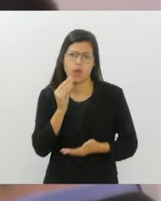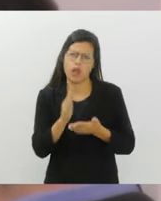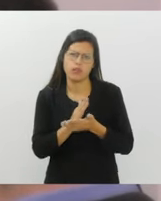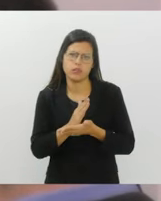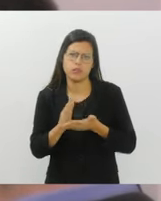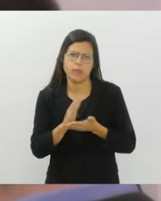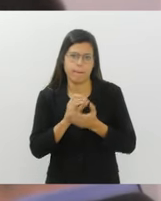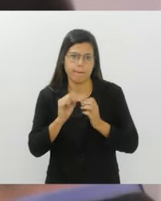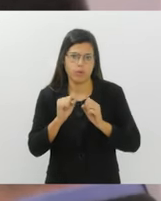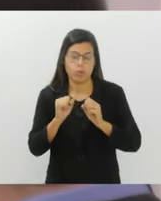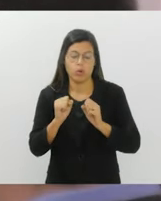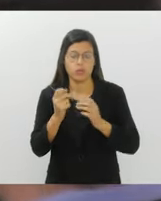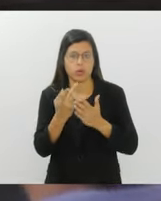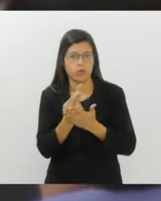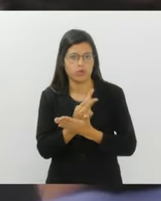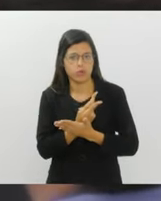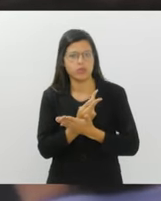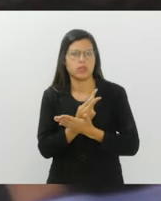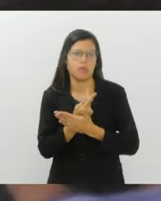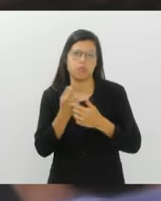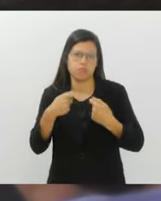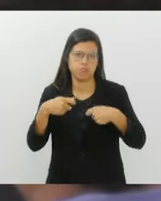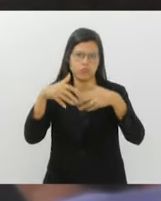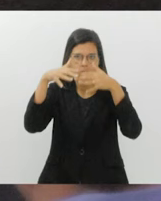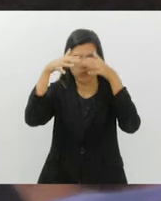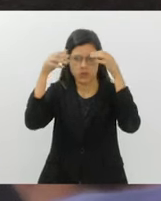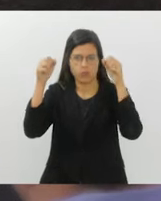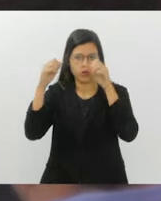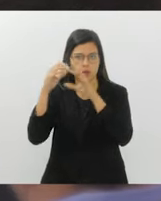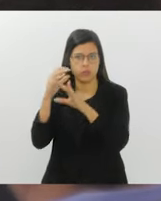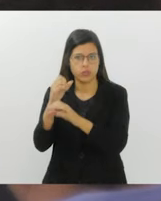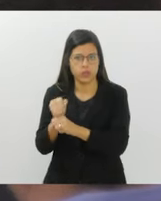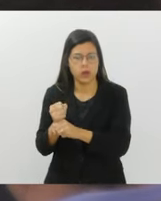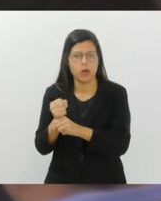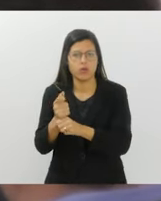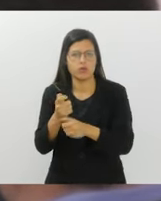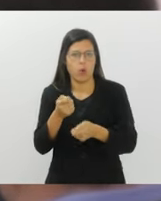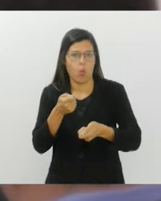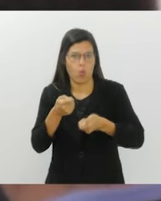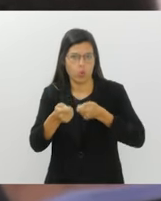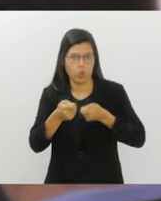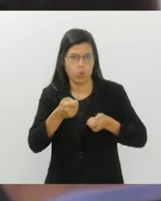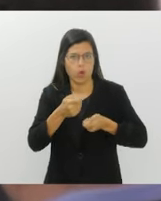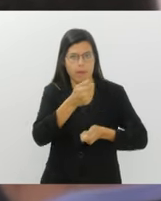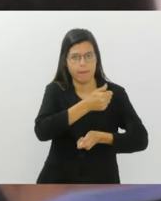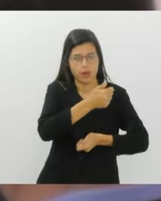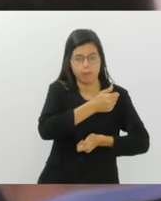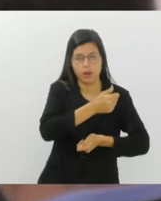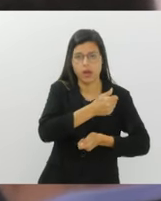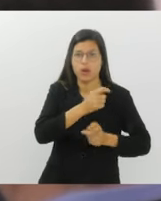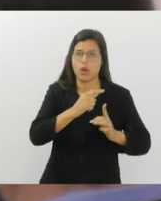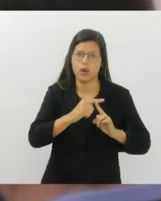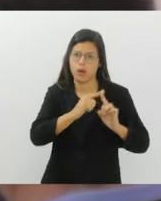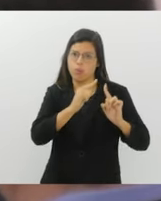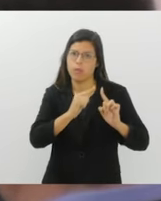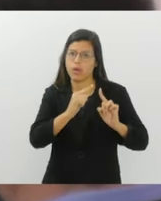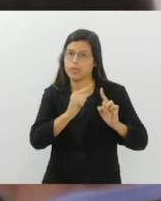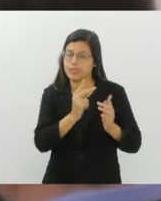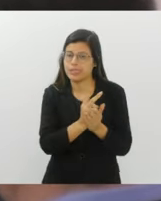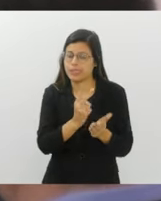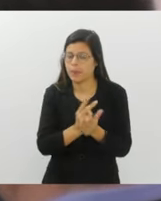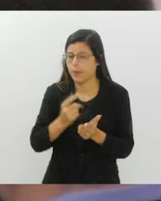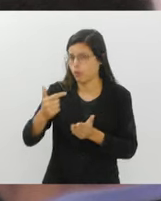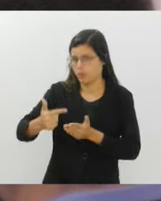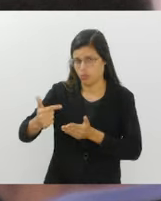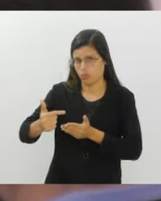pode ser necessário o tribunal fazer um controle de primeira ordem, mas essa deve ser a exceção, né? Somente em